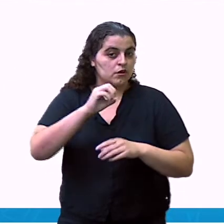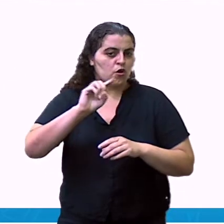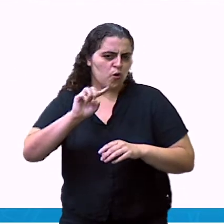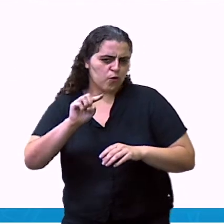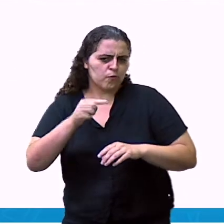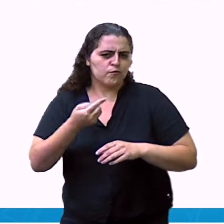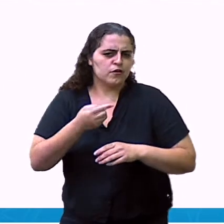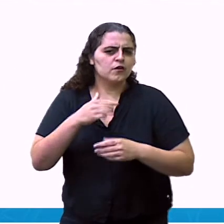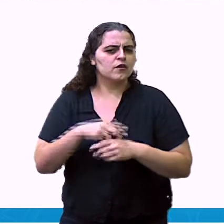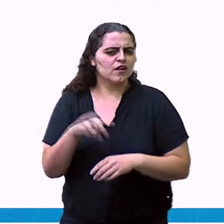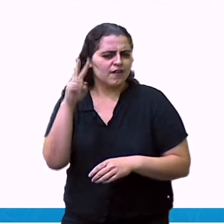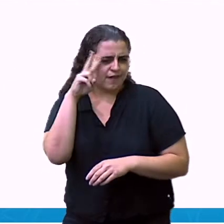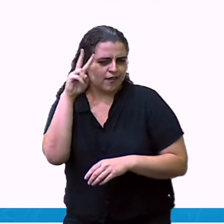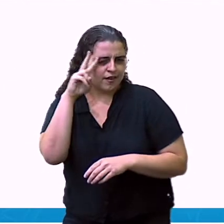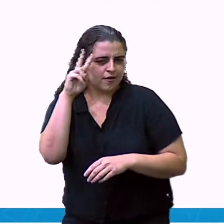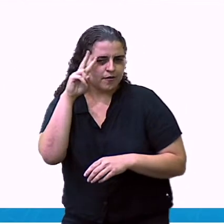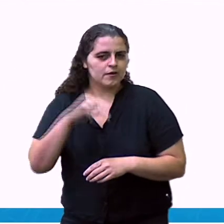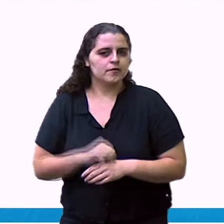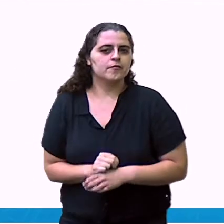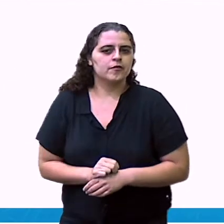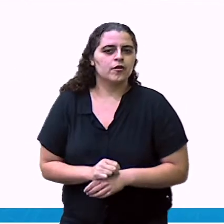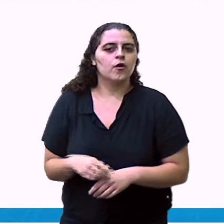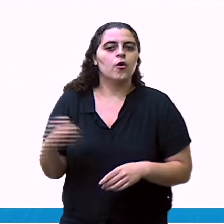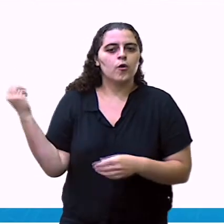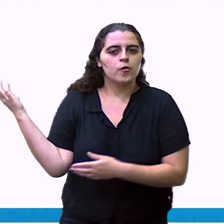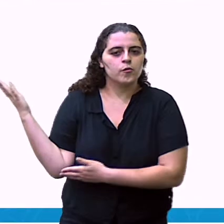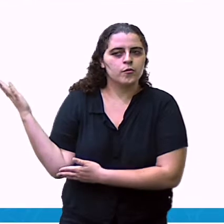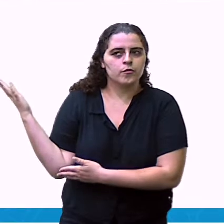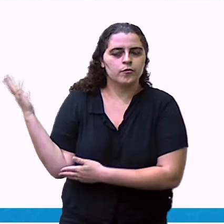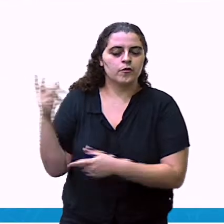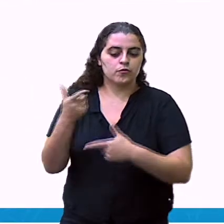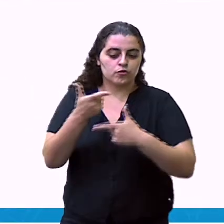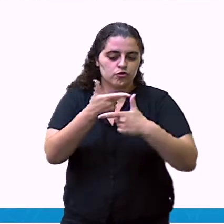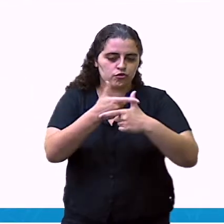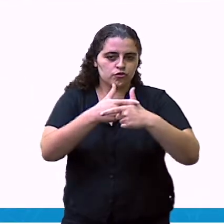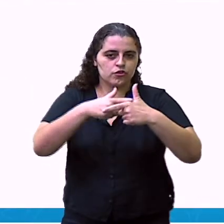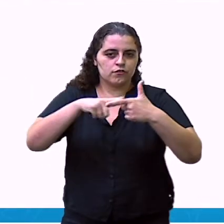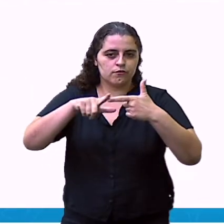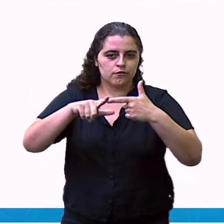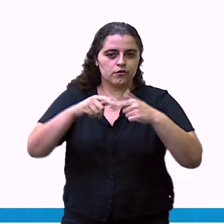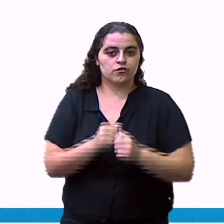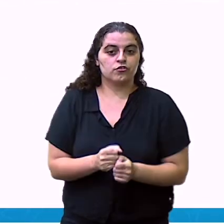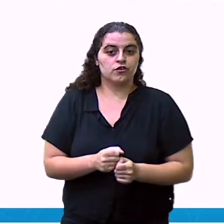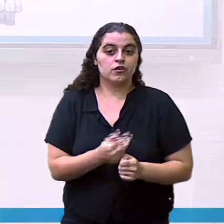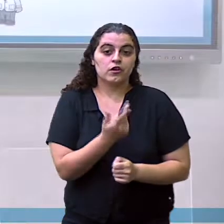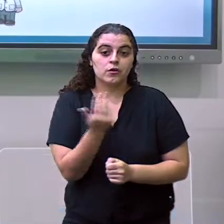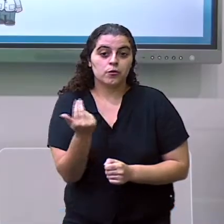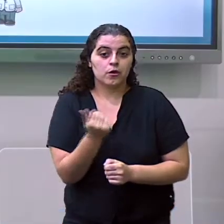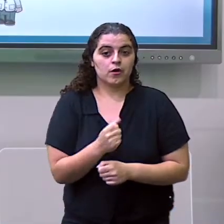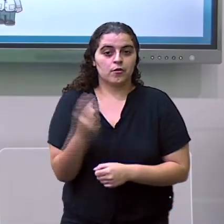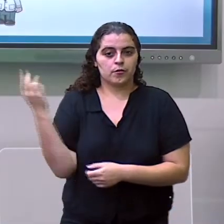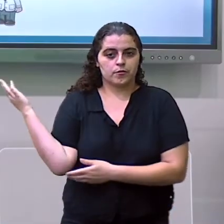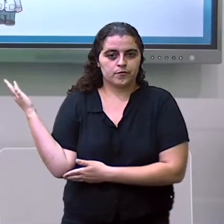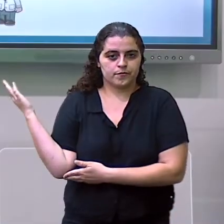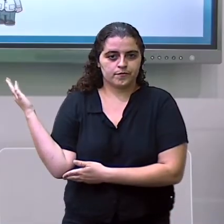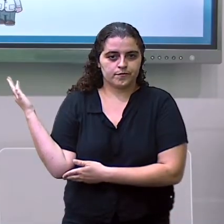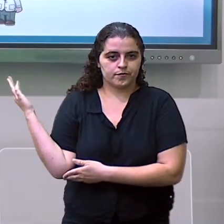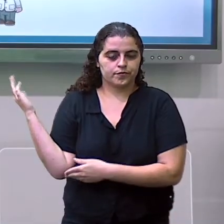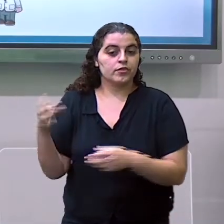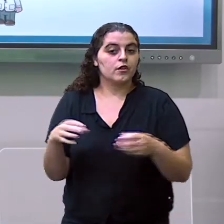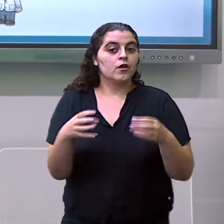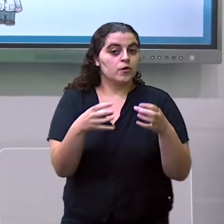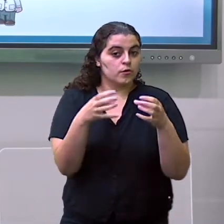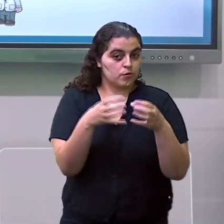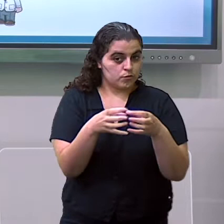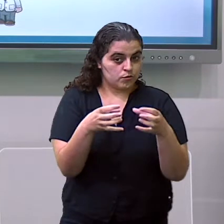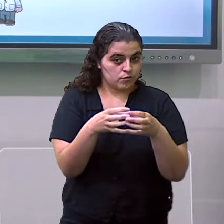vírgula, lá no nosso sistema monetário. Ou seja, nós vamos dividir em partes iguais. Ou seja, é um conjunto